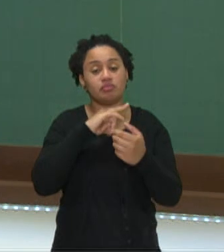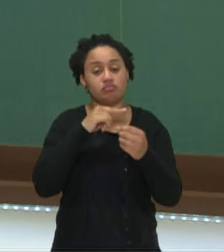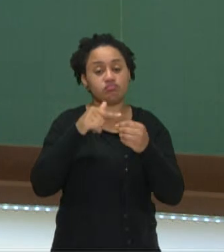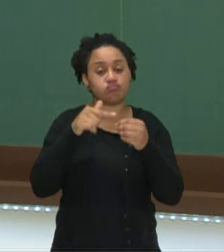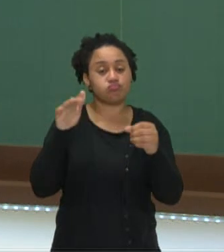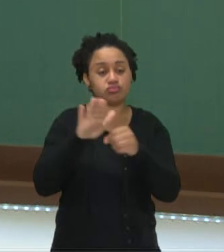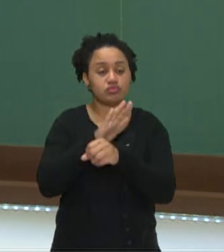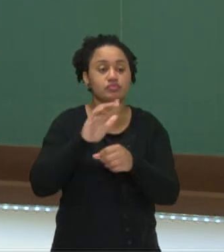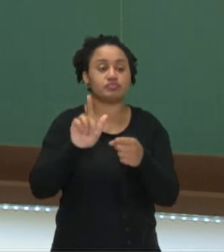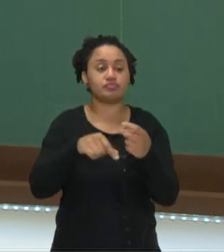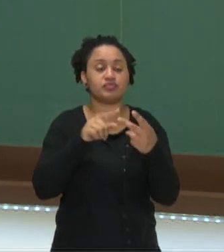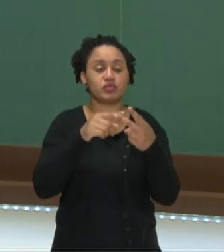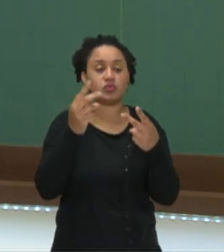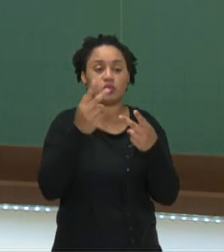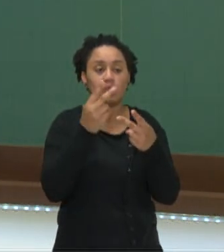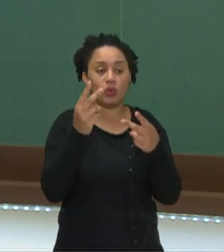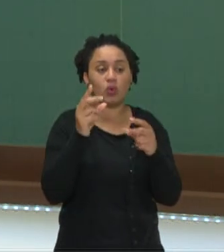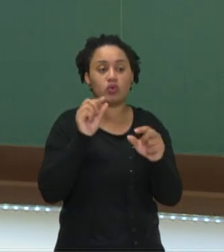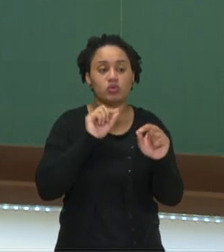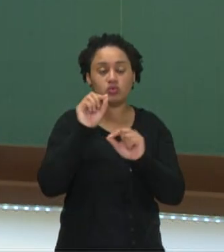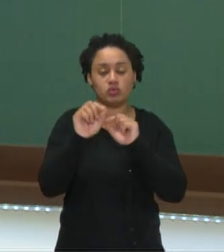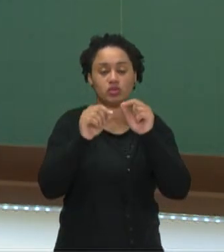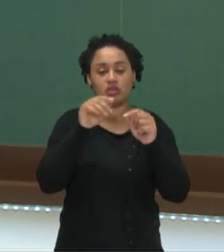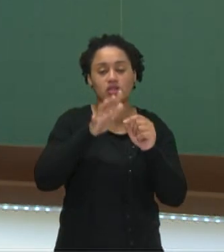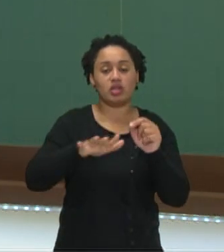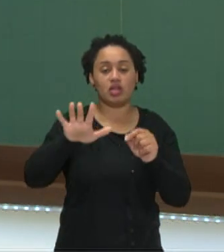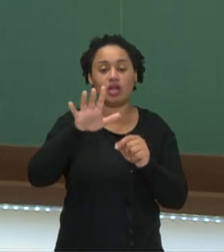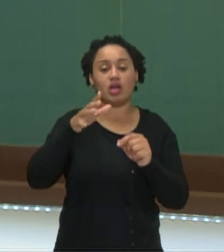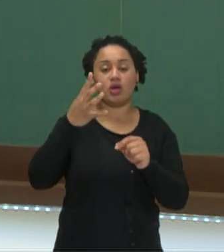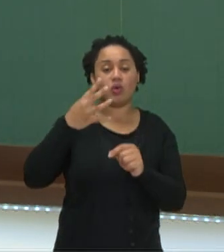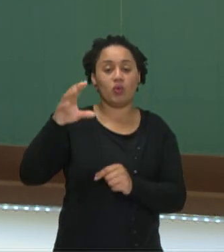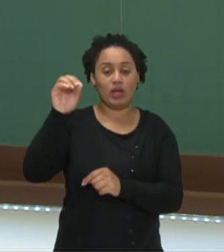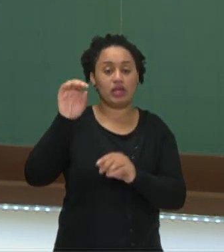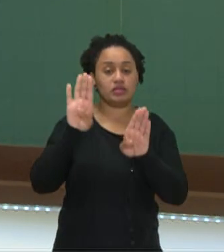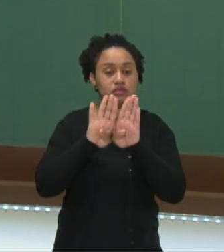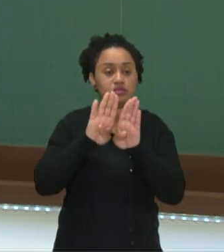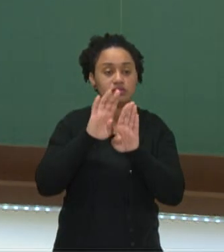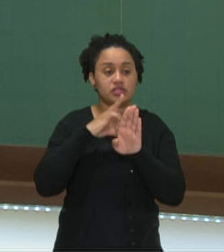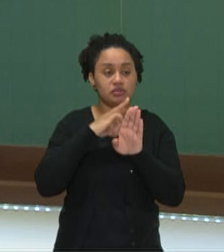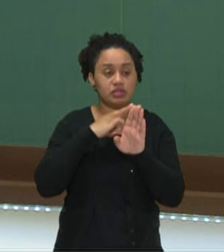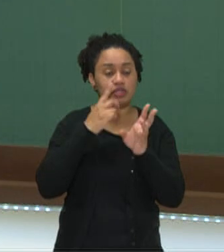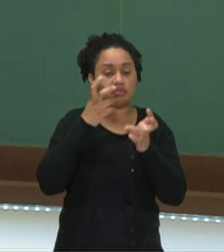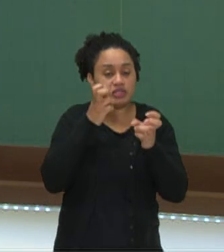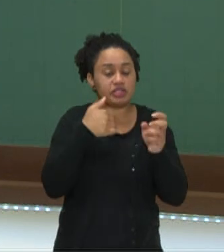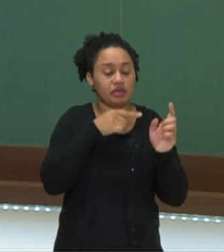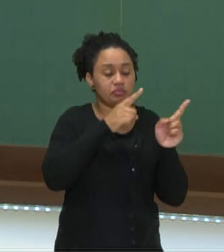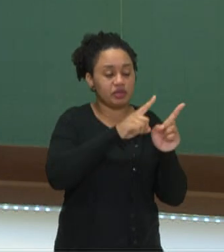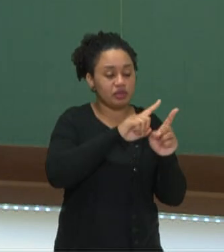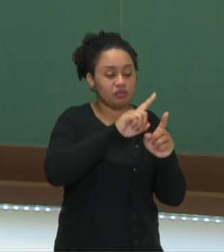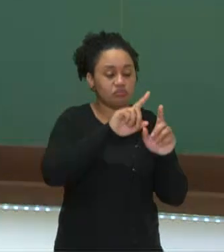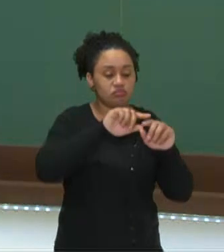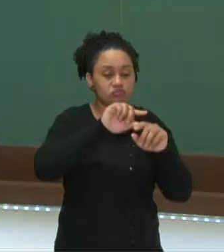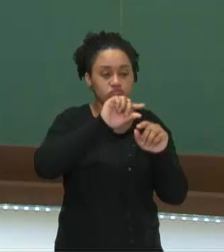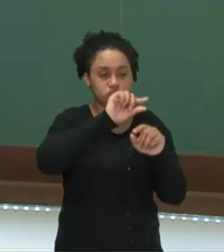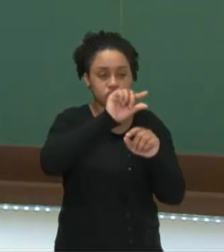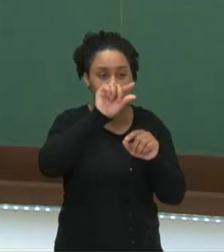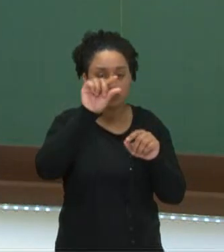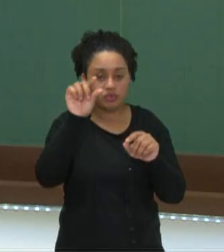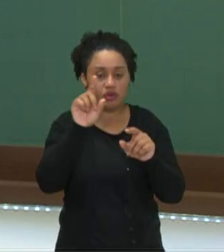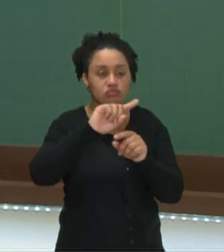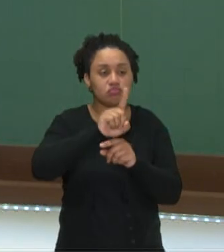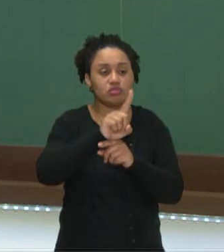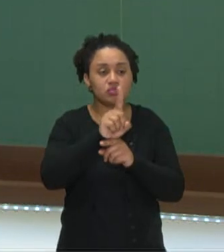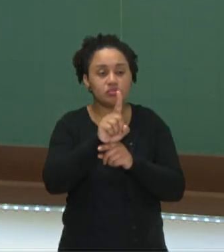Na figura número 2, de um total de 4 partes, olha onde a flechinha está apontando. Então, vejam, dessas